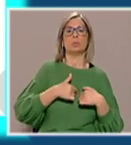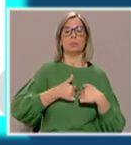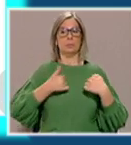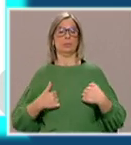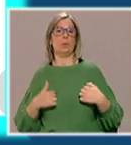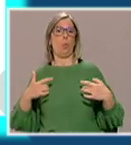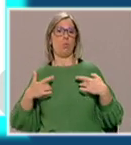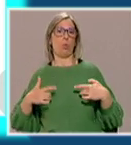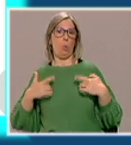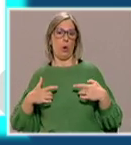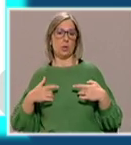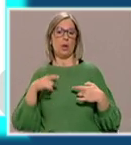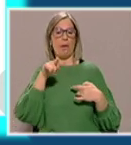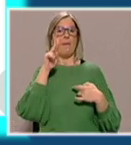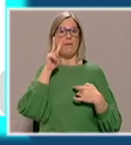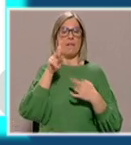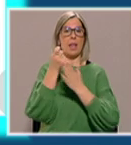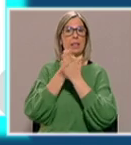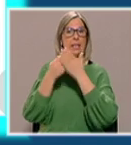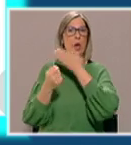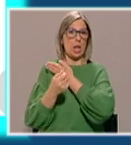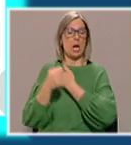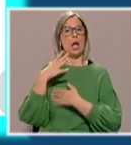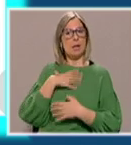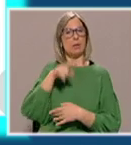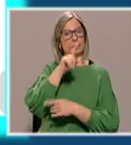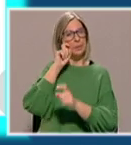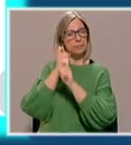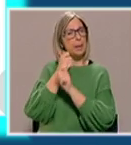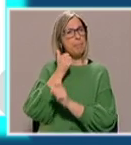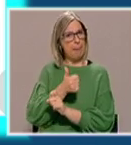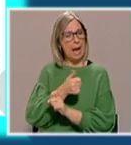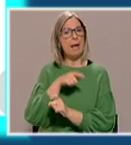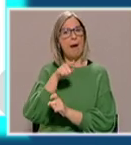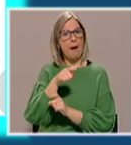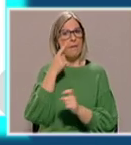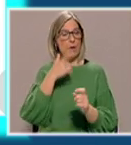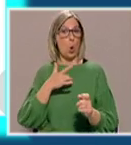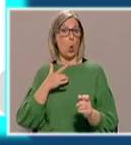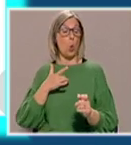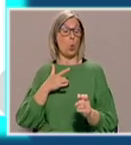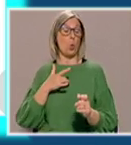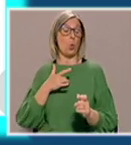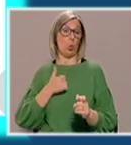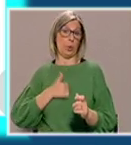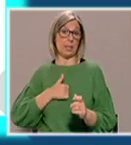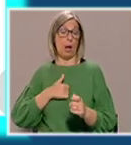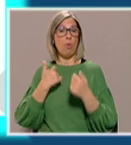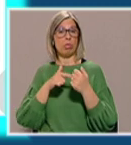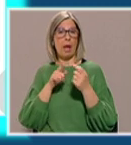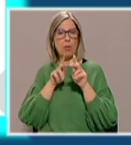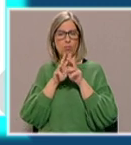um esquema que eu quero que reparem nele, em que vem o coração e depois faz ali uma ligação, por vasos, como é óbvio, até aos